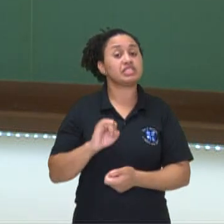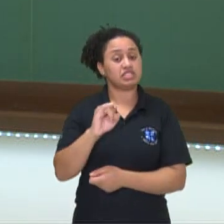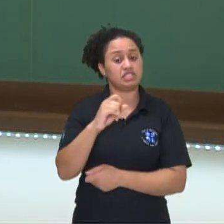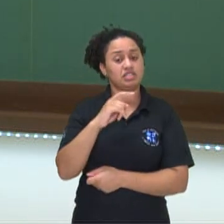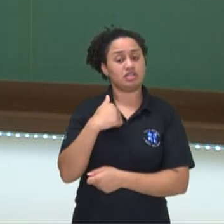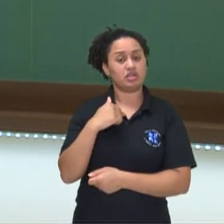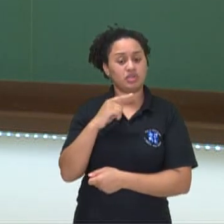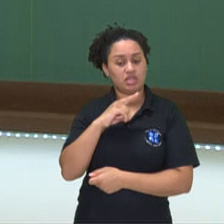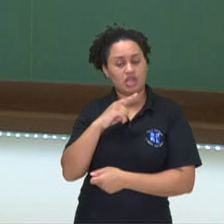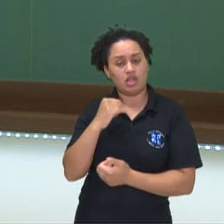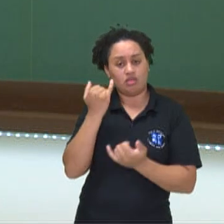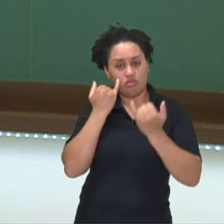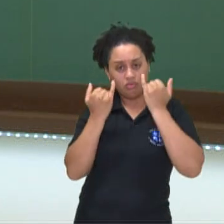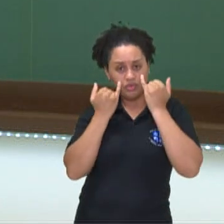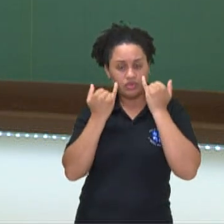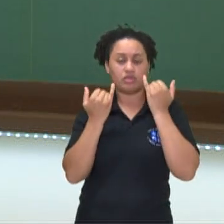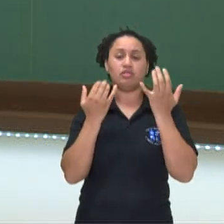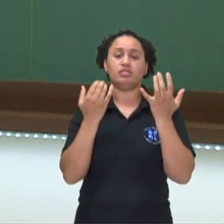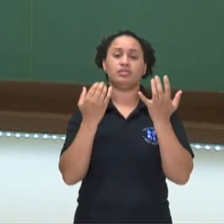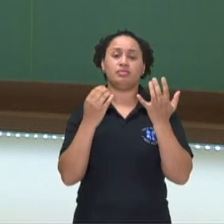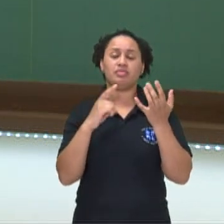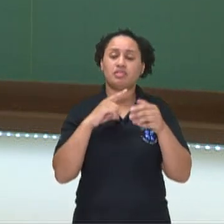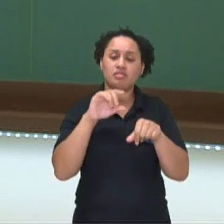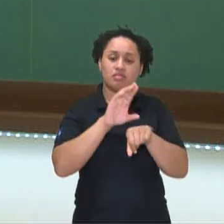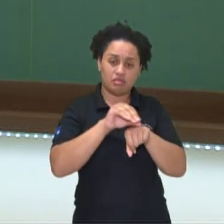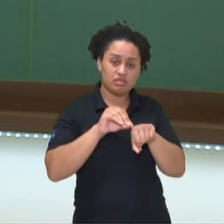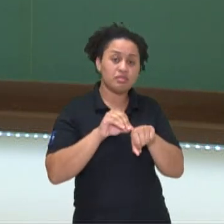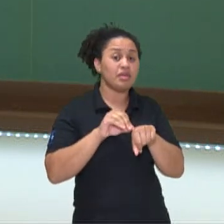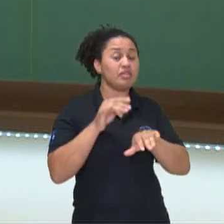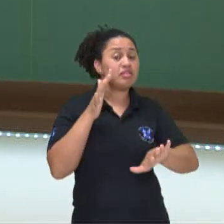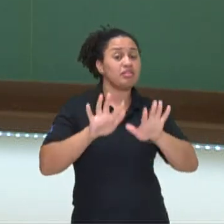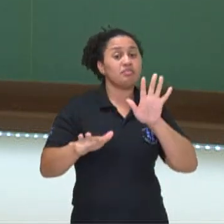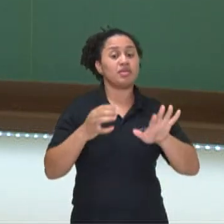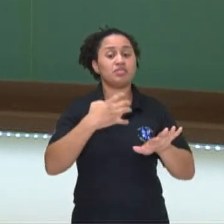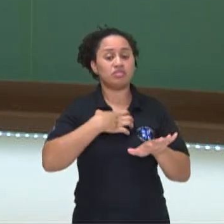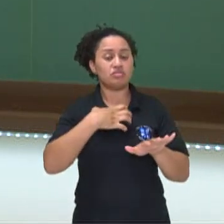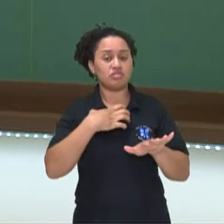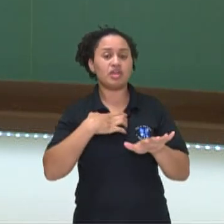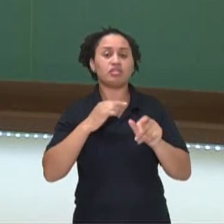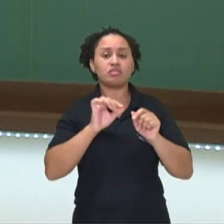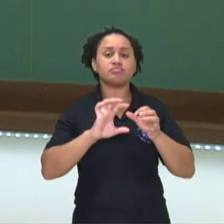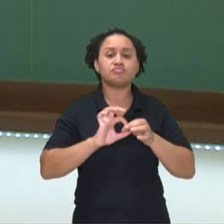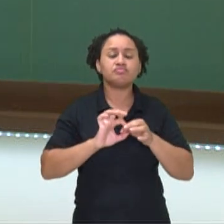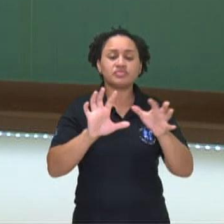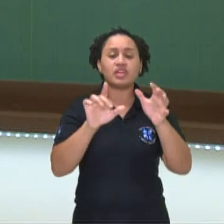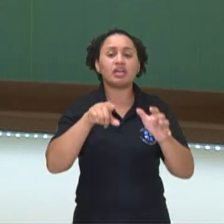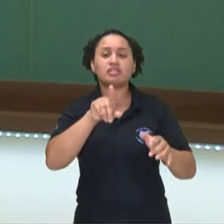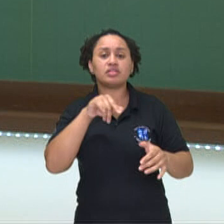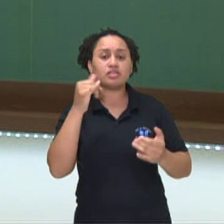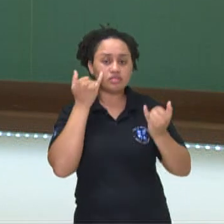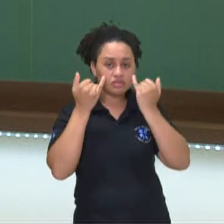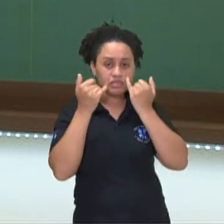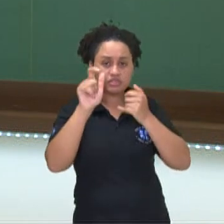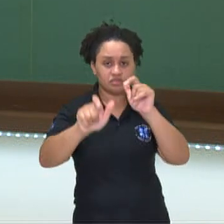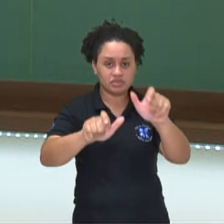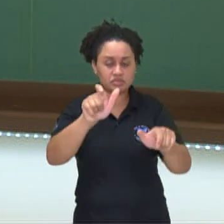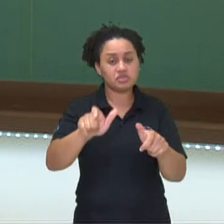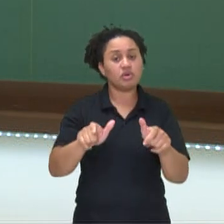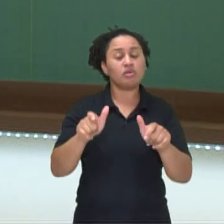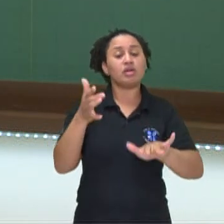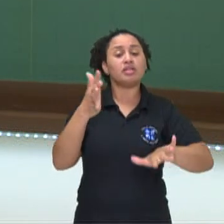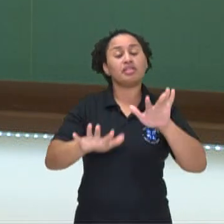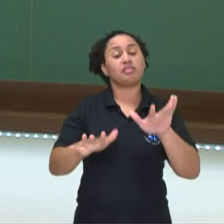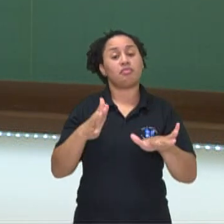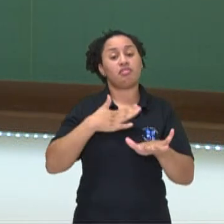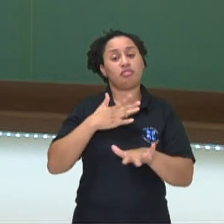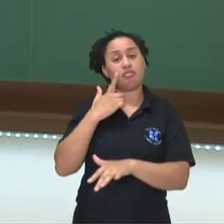acesso às informações e dependendo da forma com que eu disponibilizo essa informação para as pessoas, de acordo com os